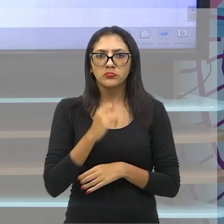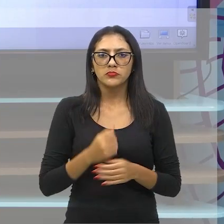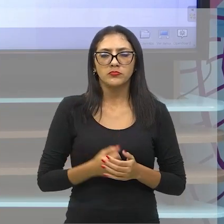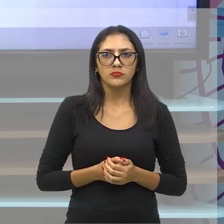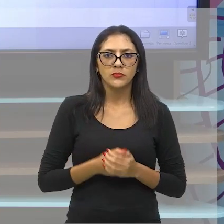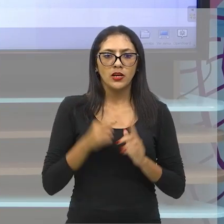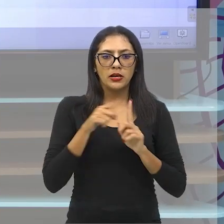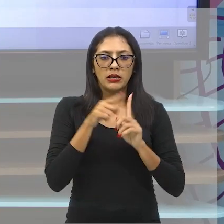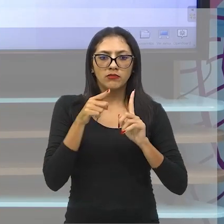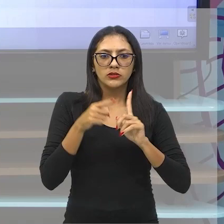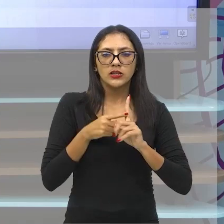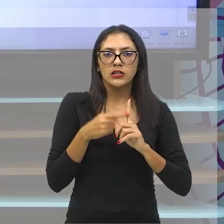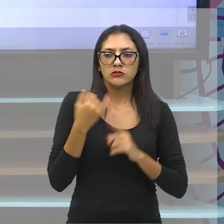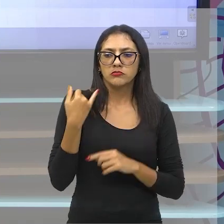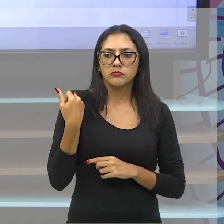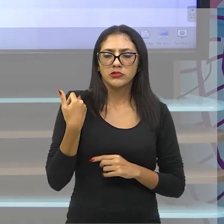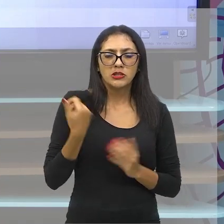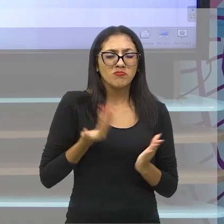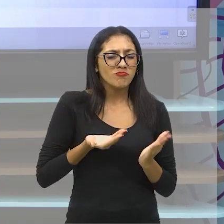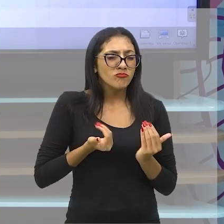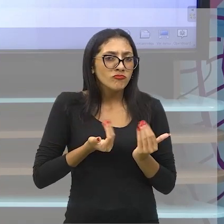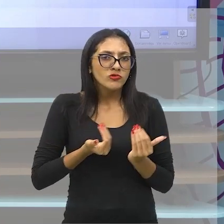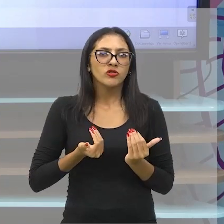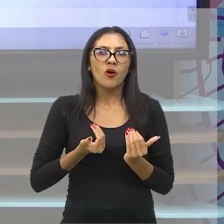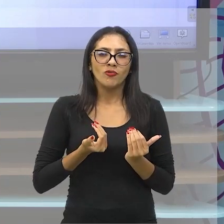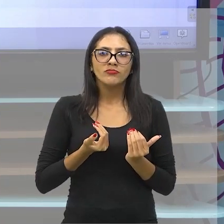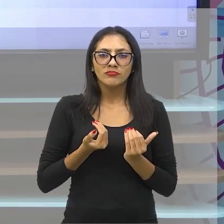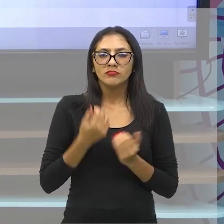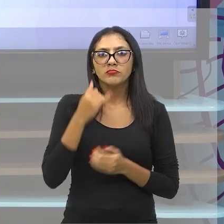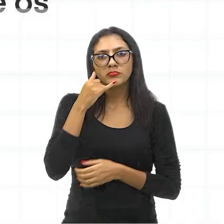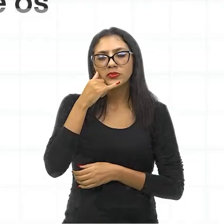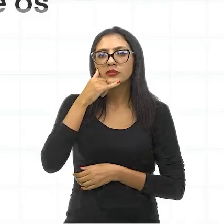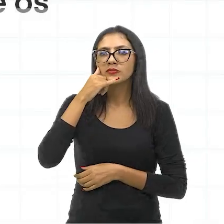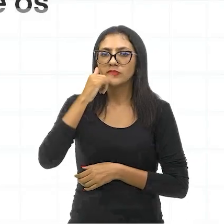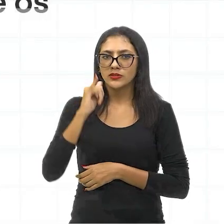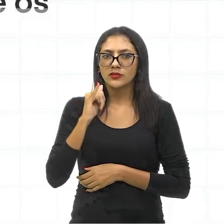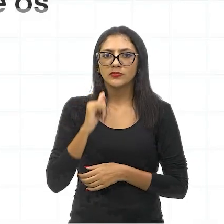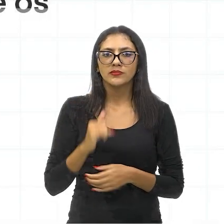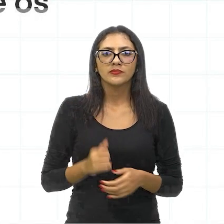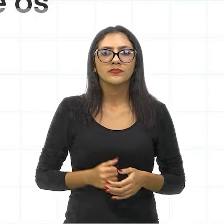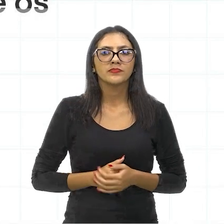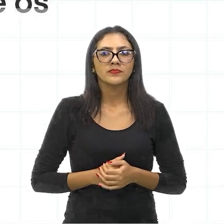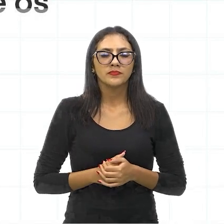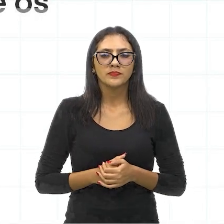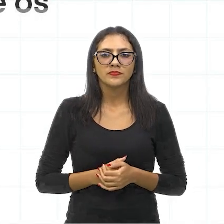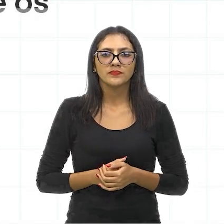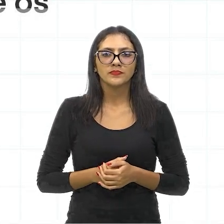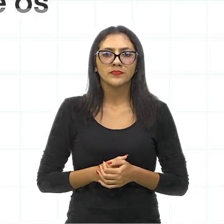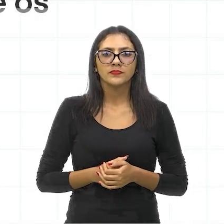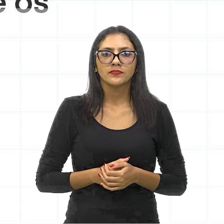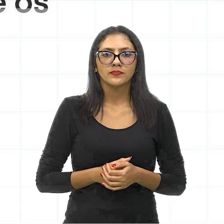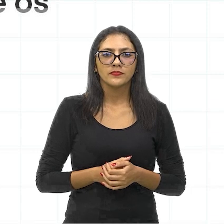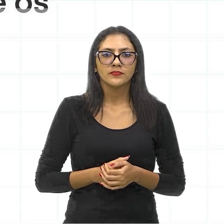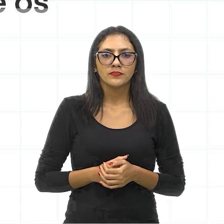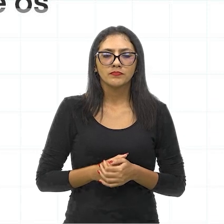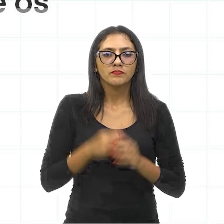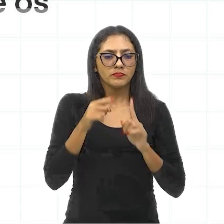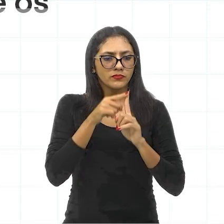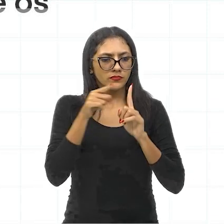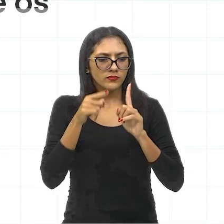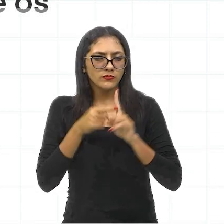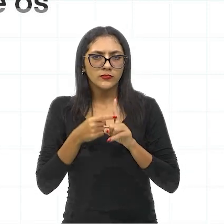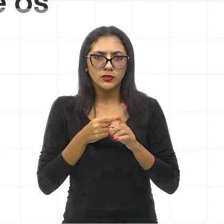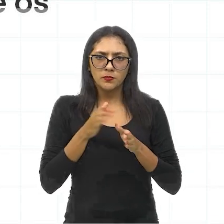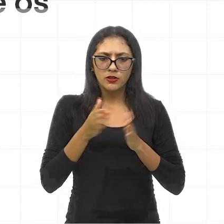gravidez na adolescência. É importante, então, evitar. Então, vamos ver na nossa próxima imagem mais informações. Gravidez na adolescência